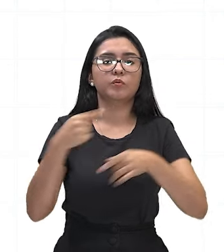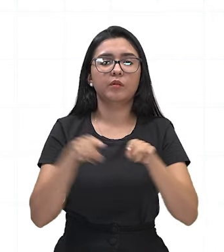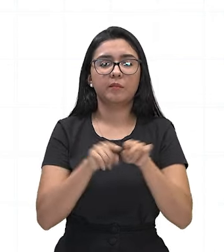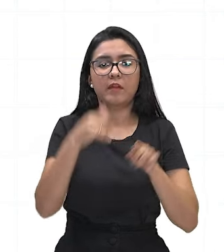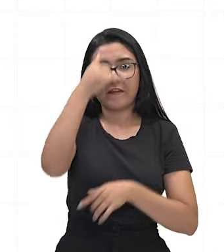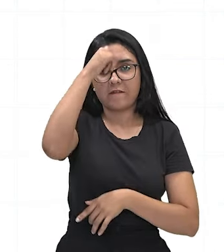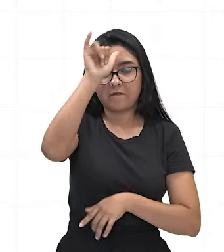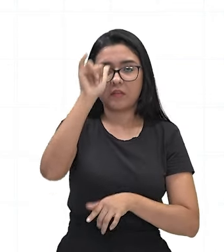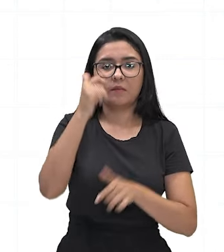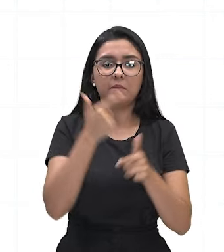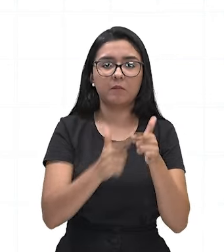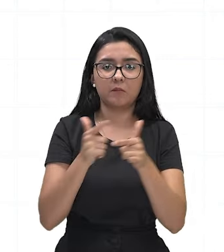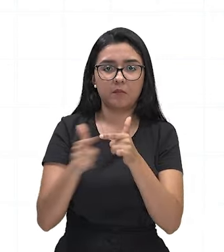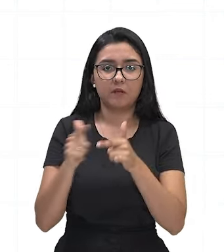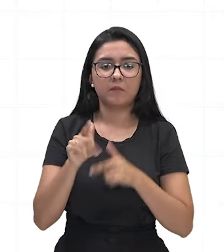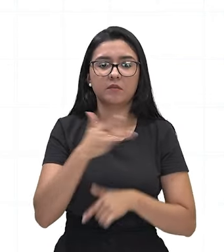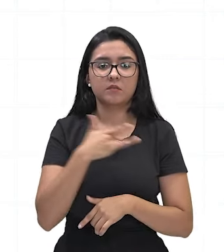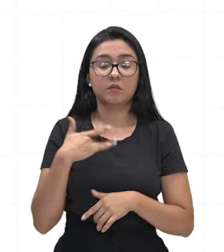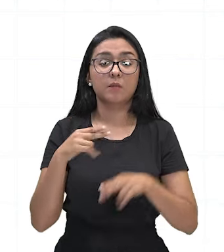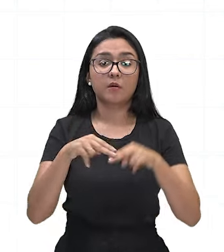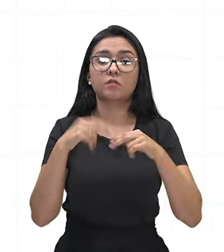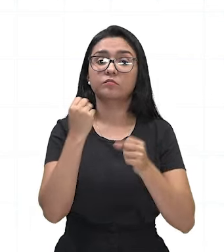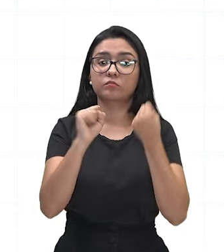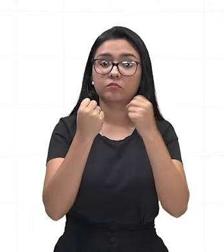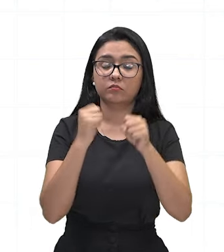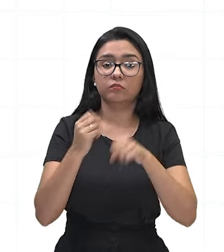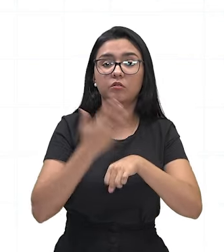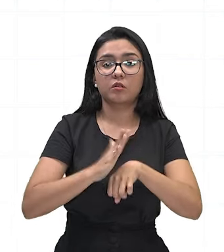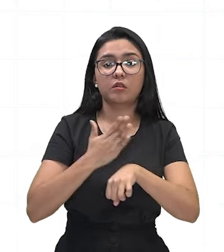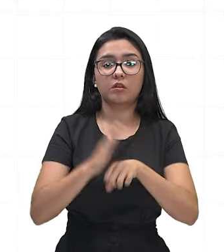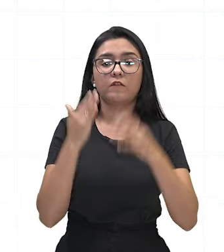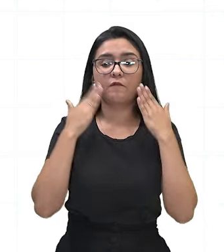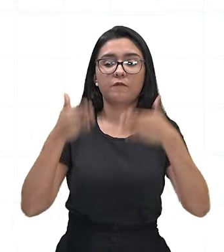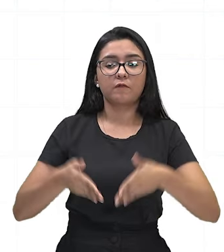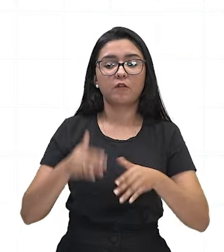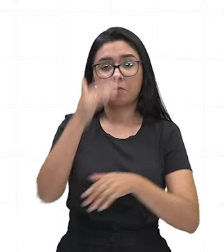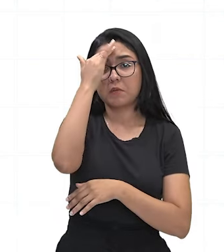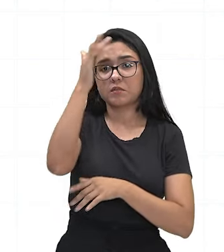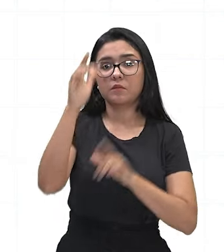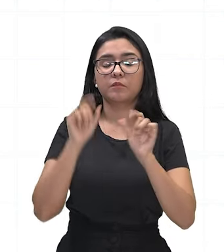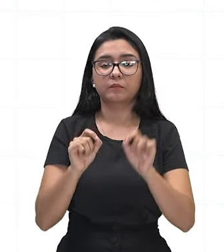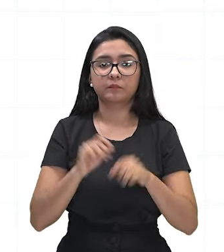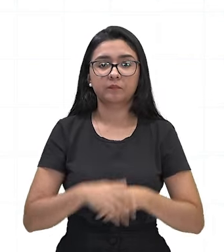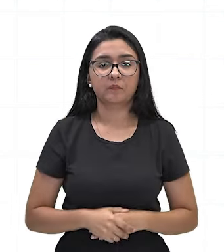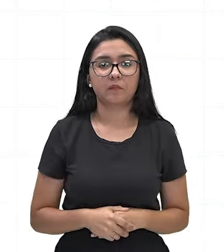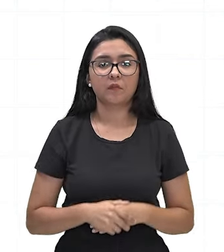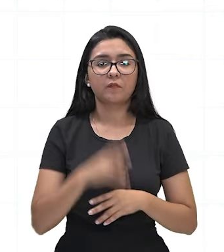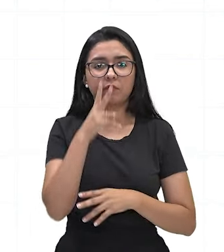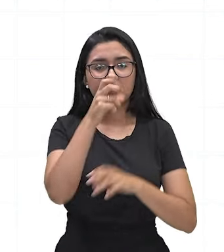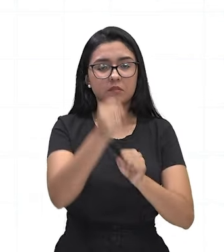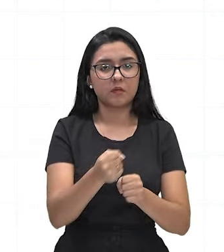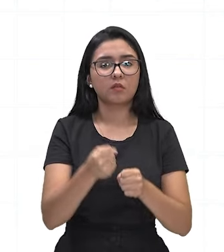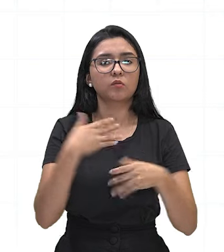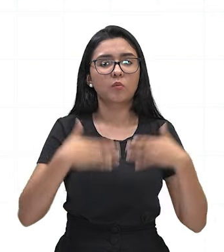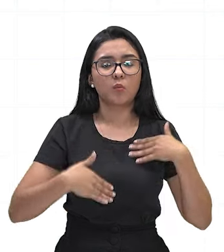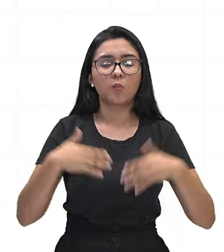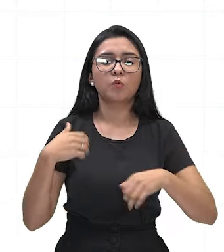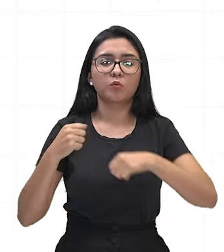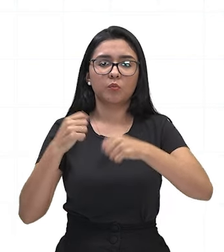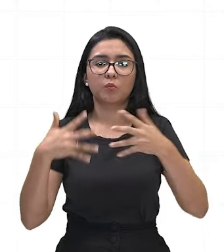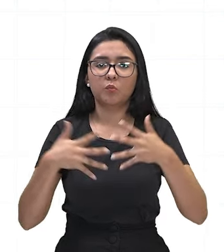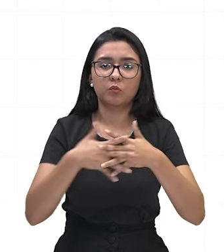lesões porque os exercícios eles vão estar voltado justamente para essa questão do do fortalecimento do músculo